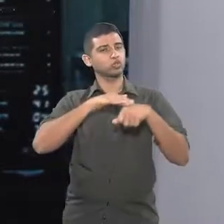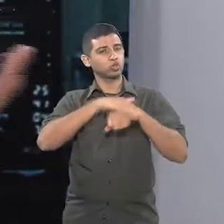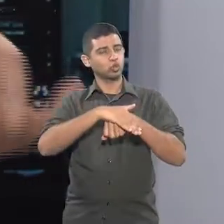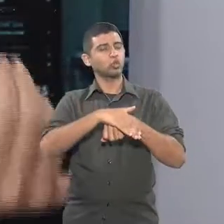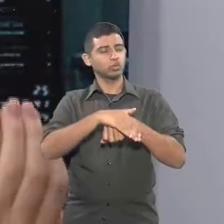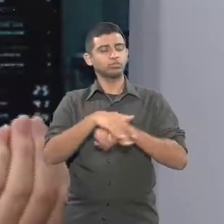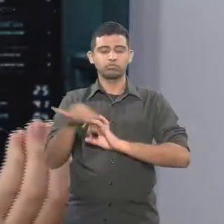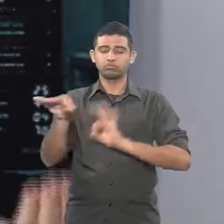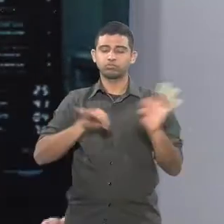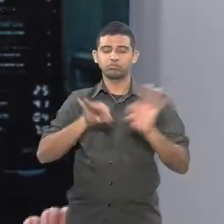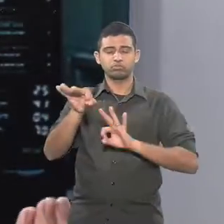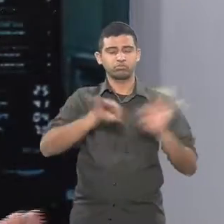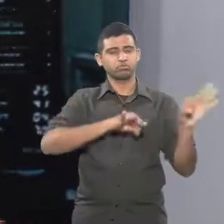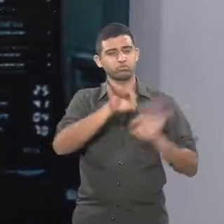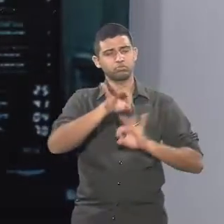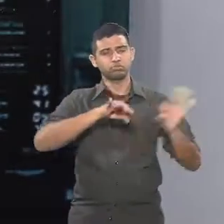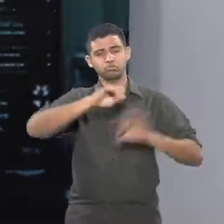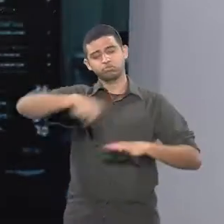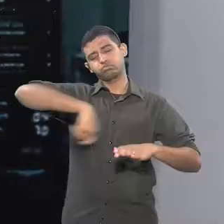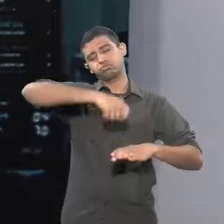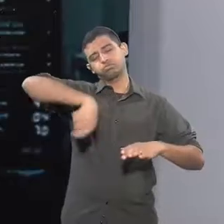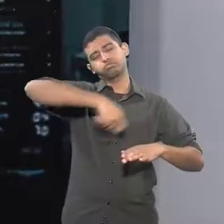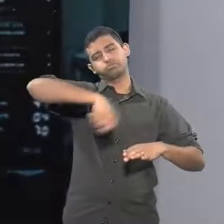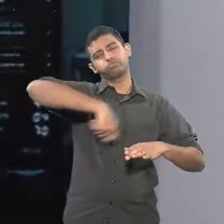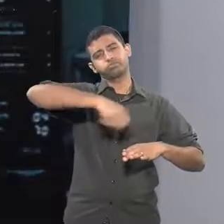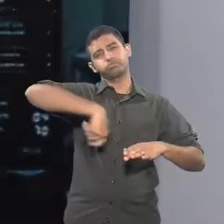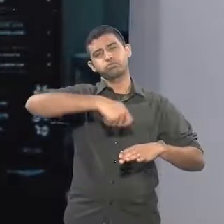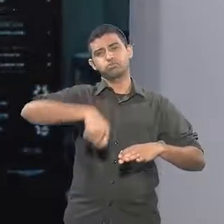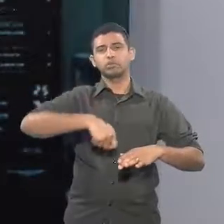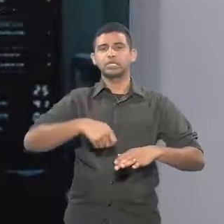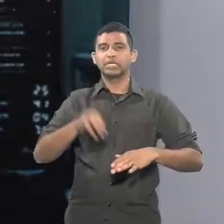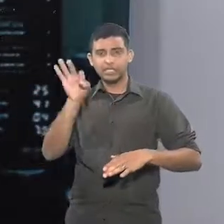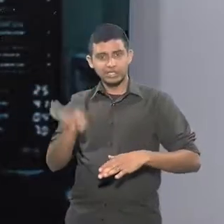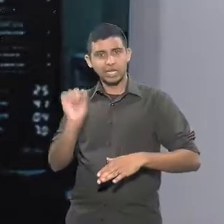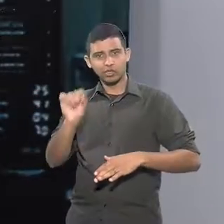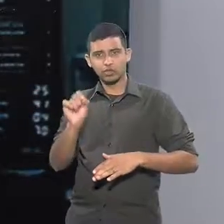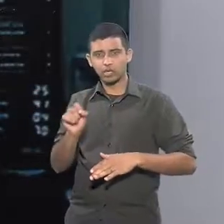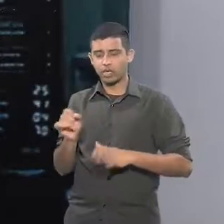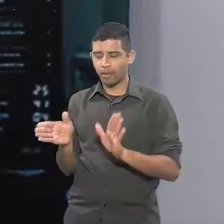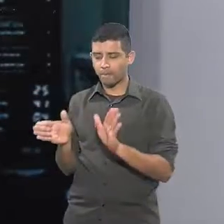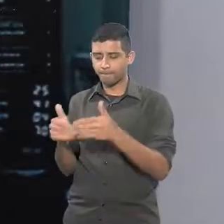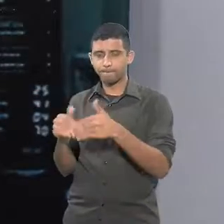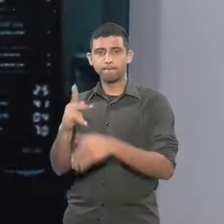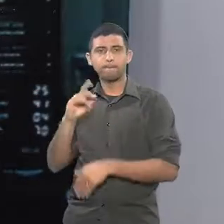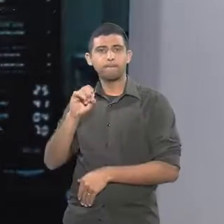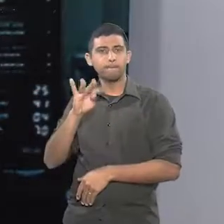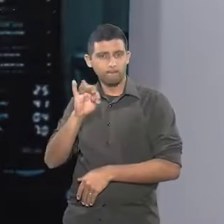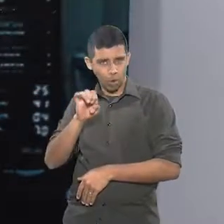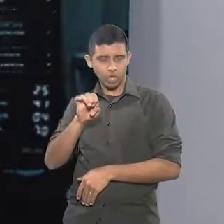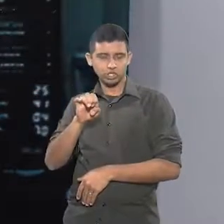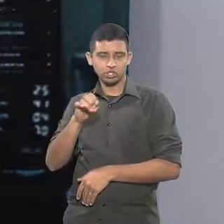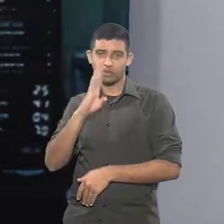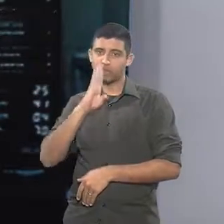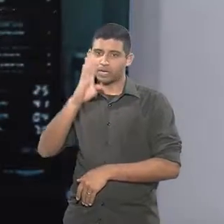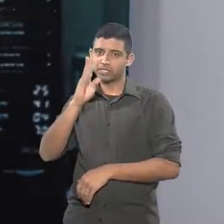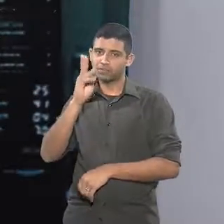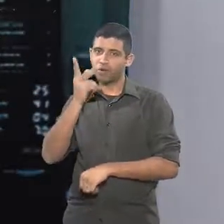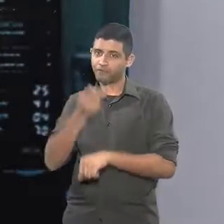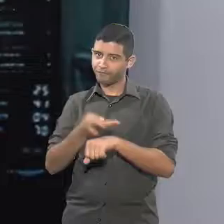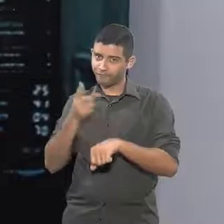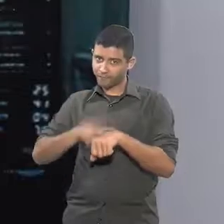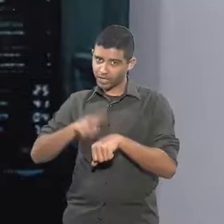já preparar em grande quantidade. O ideal é que ela já compre os potinhos, principalmente de vidro, né? É